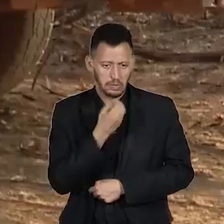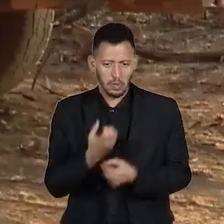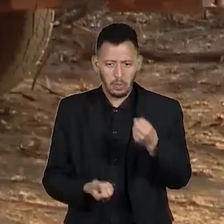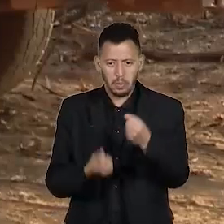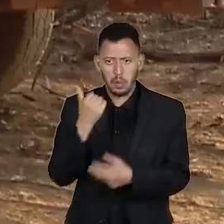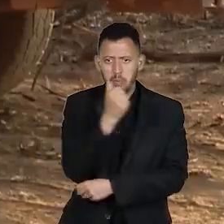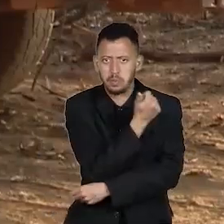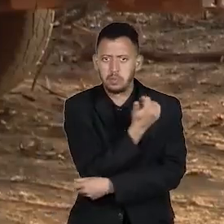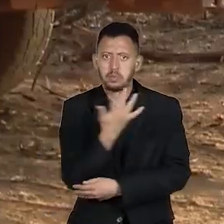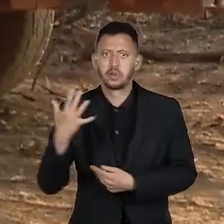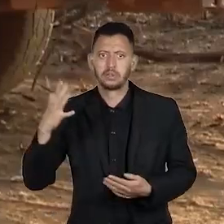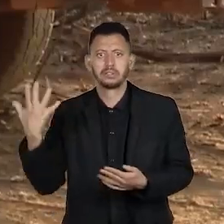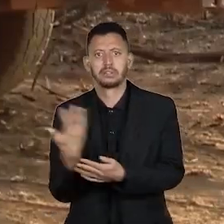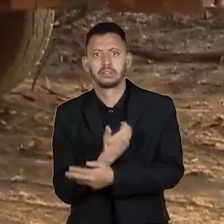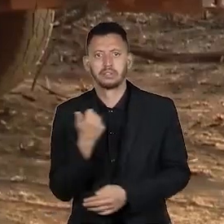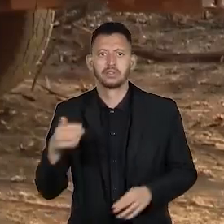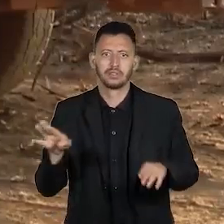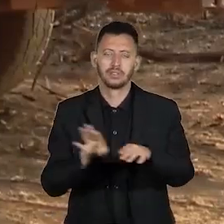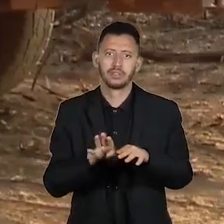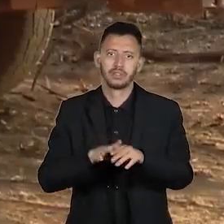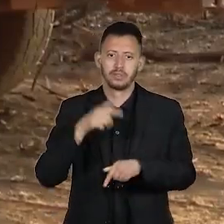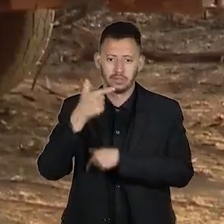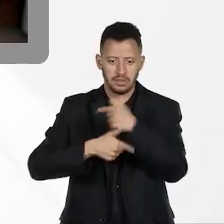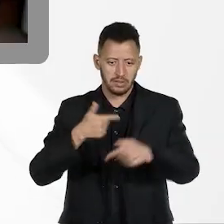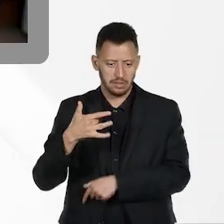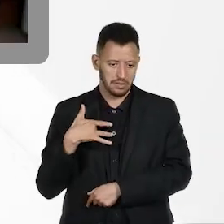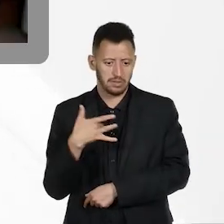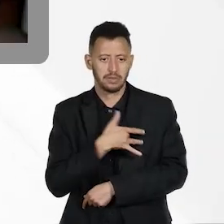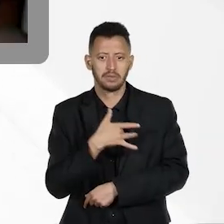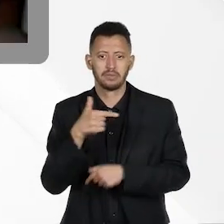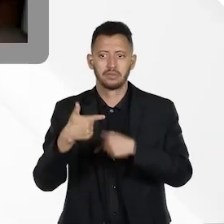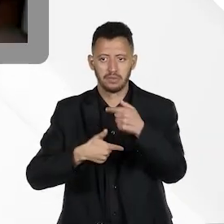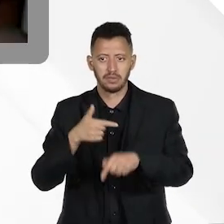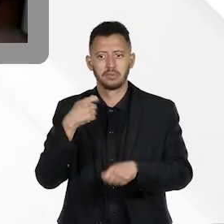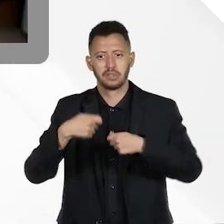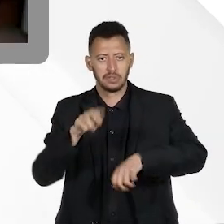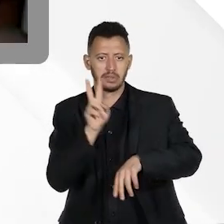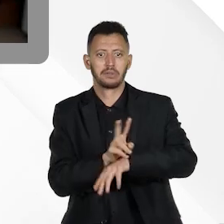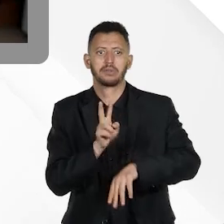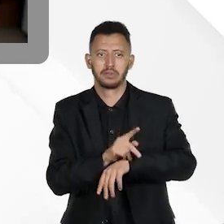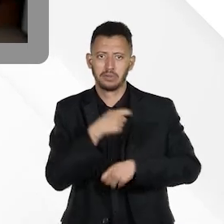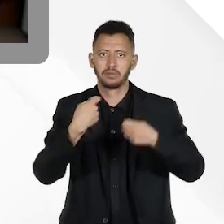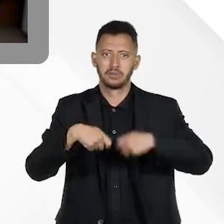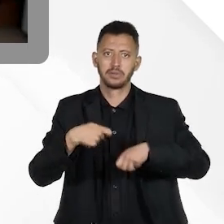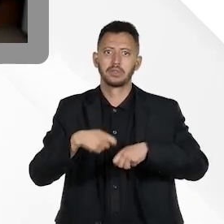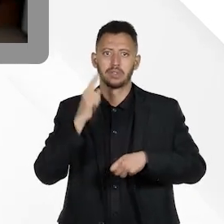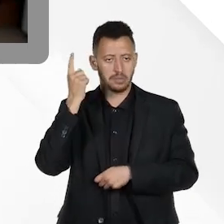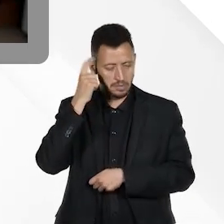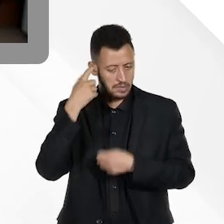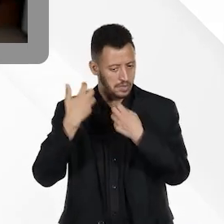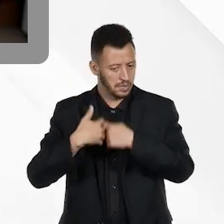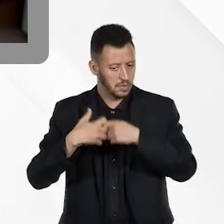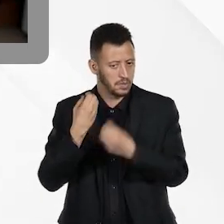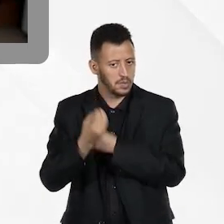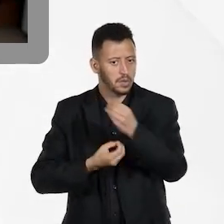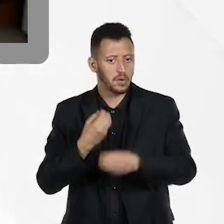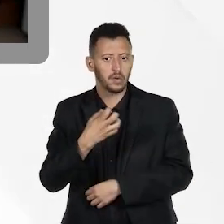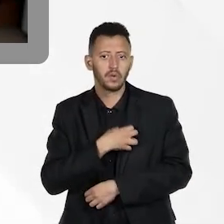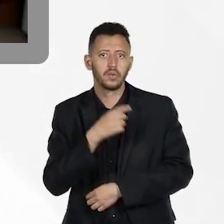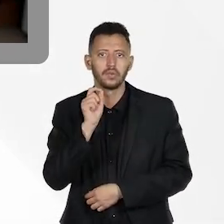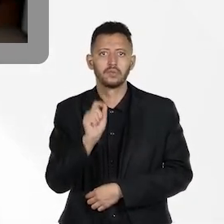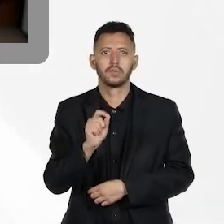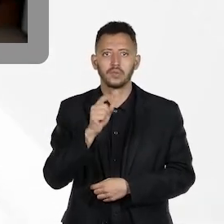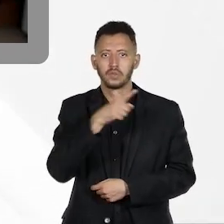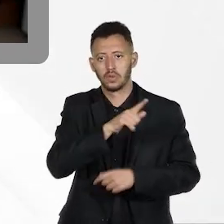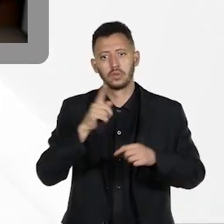a vida em incêndios florestais e resgates. A saúde desse trabalhador tem que ser protegida e tem que ser